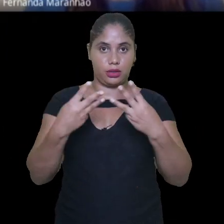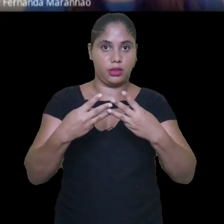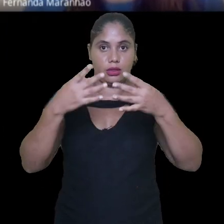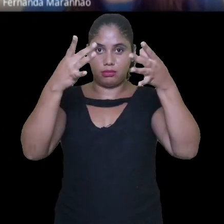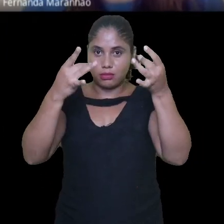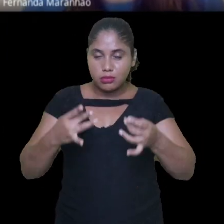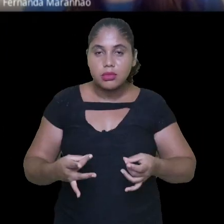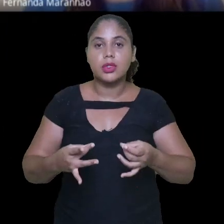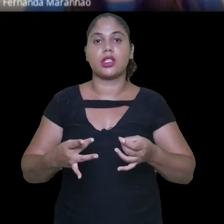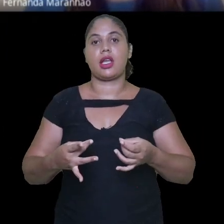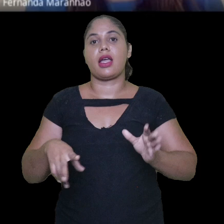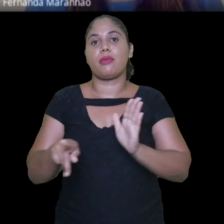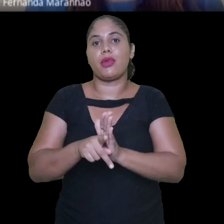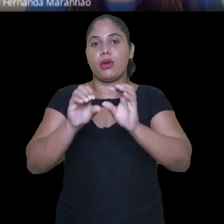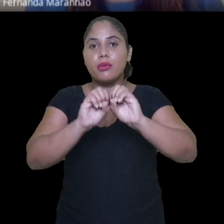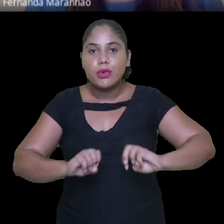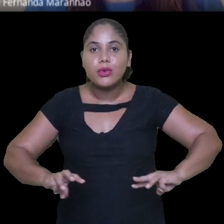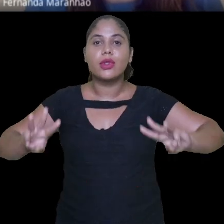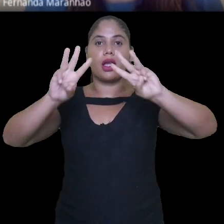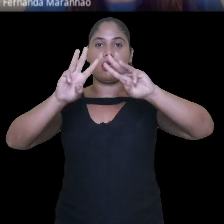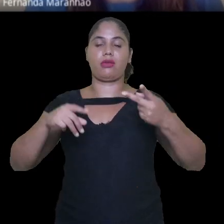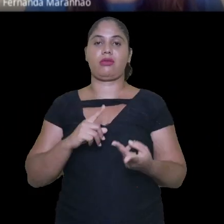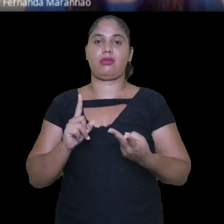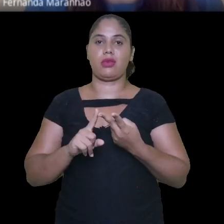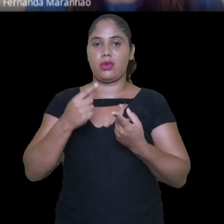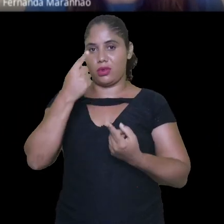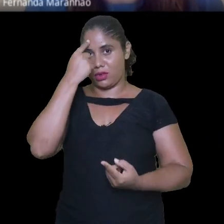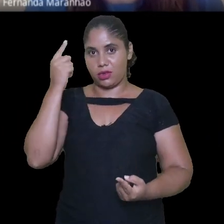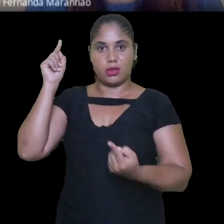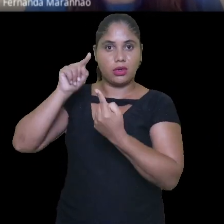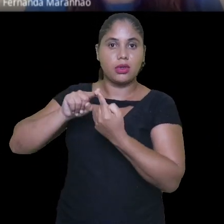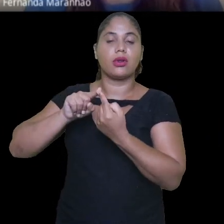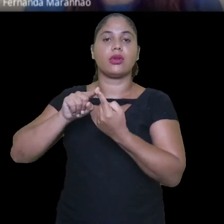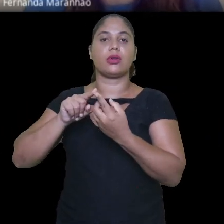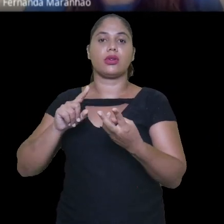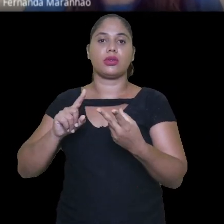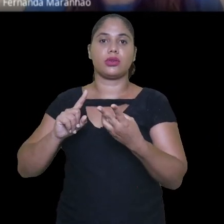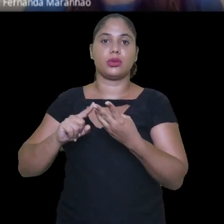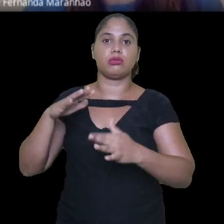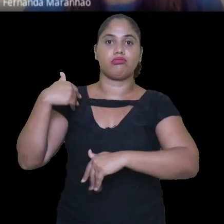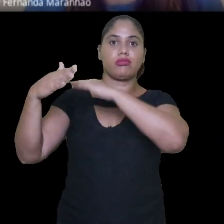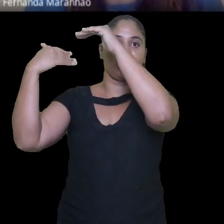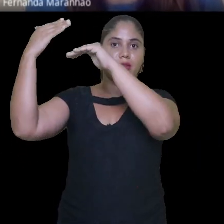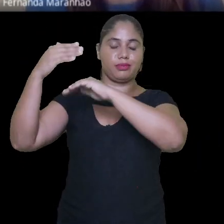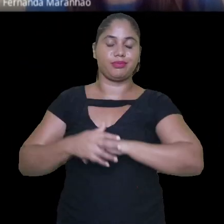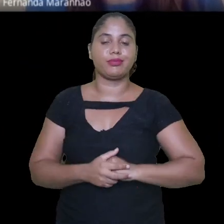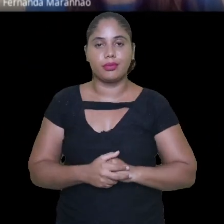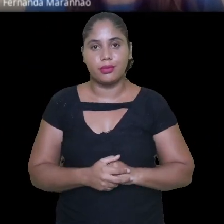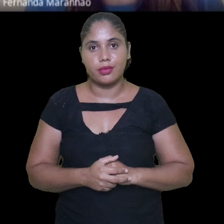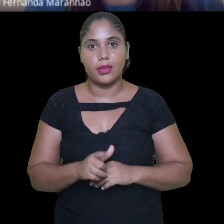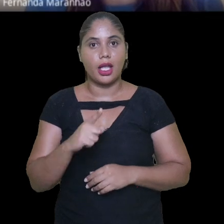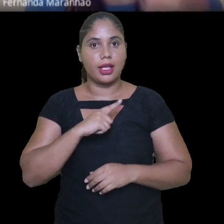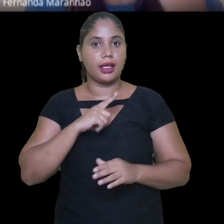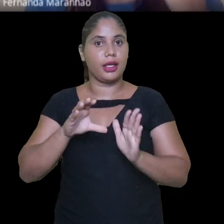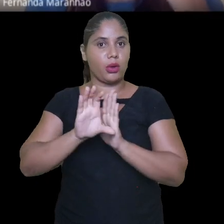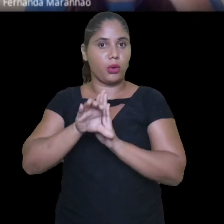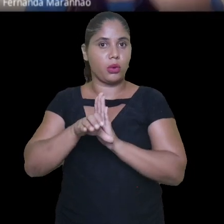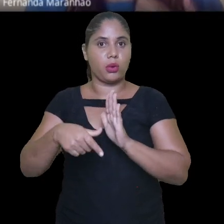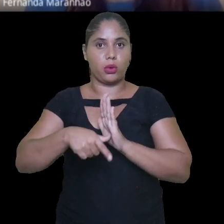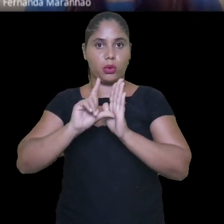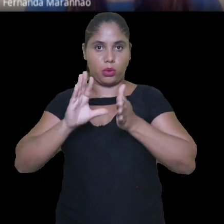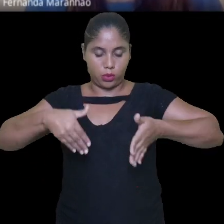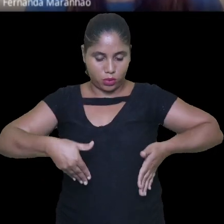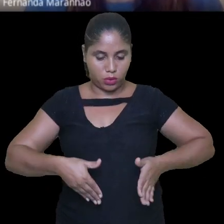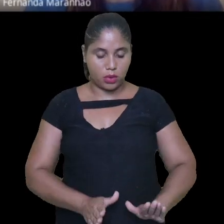prematuridade, de parto prematuro, é importante lembrar, é diferente, inclusive, de outro termo, que é a insuficiência isquiocervical.